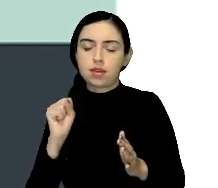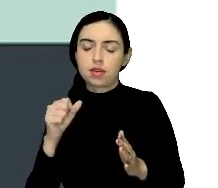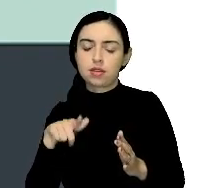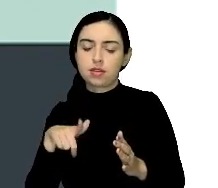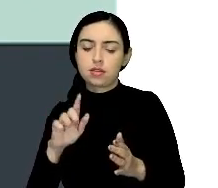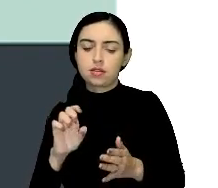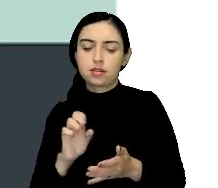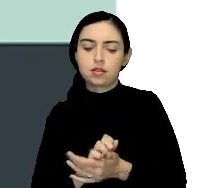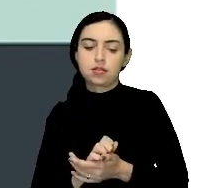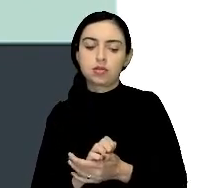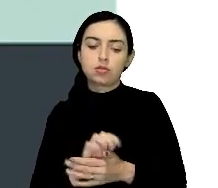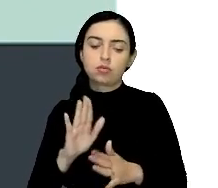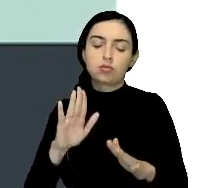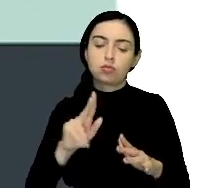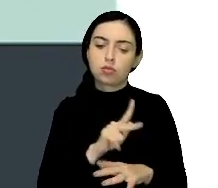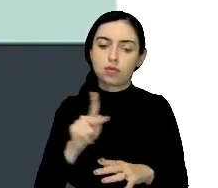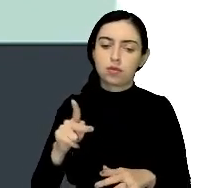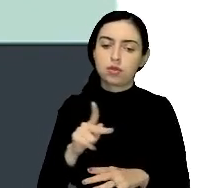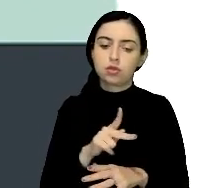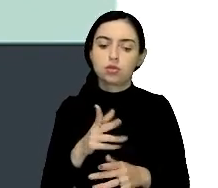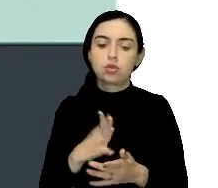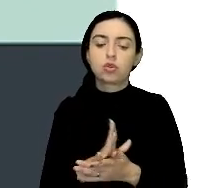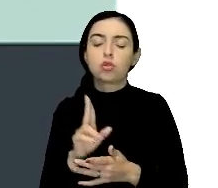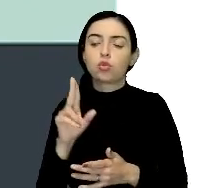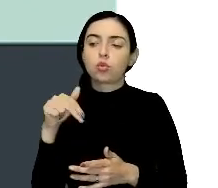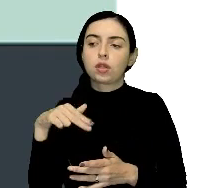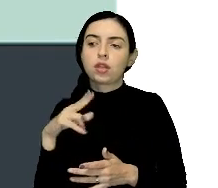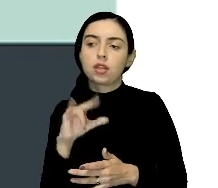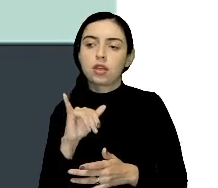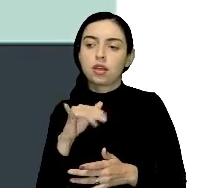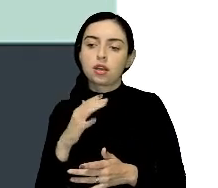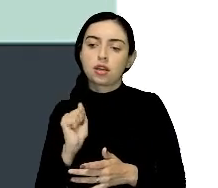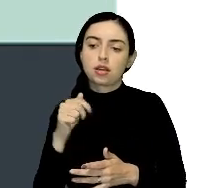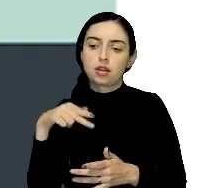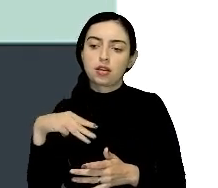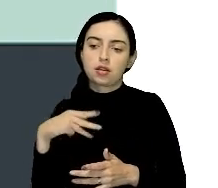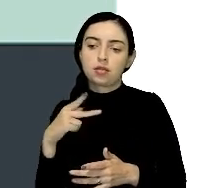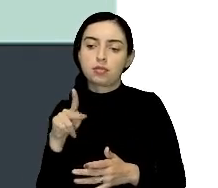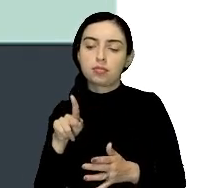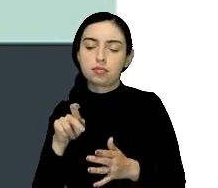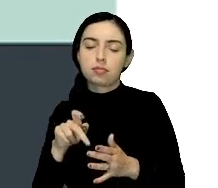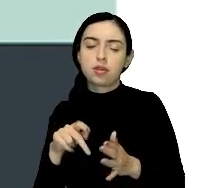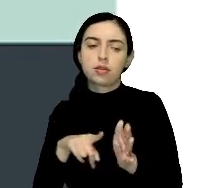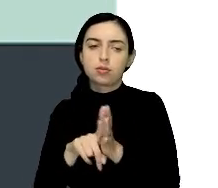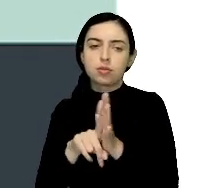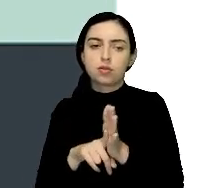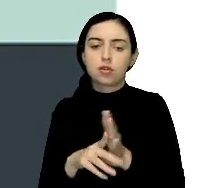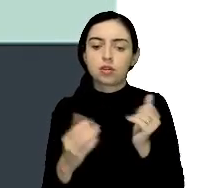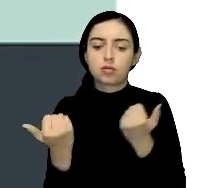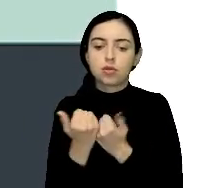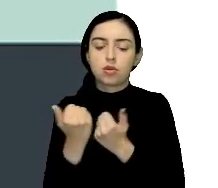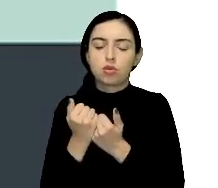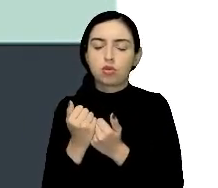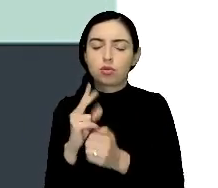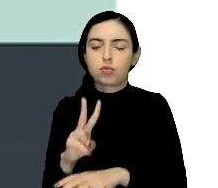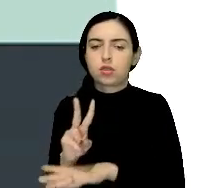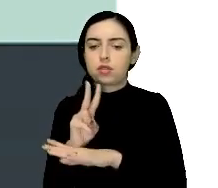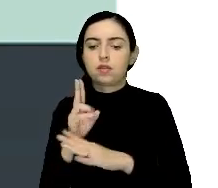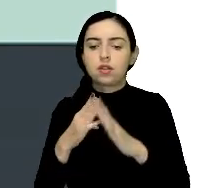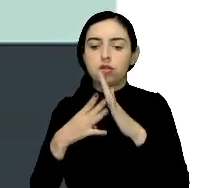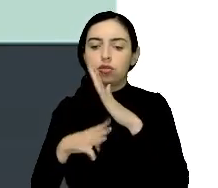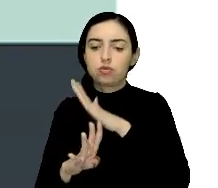Campinas, professor doutor da Unicamp, pesquisador associado do Observatório de Migrações em São